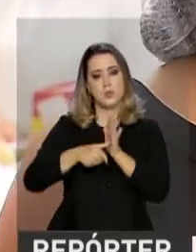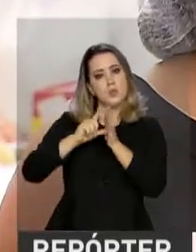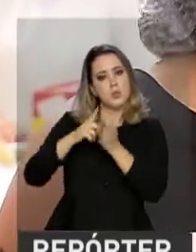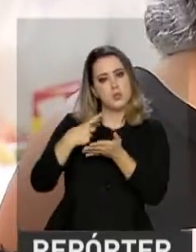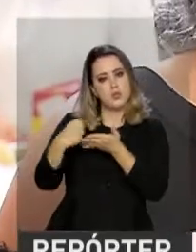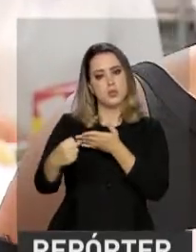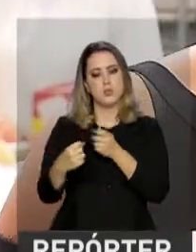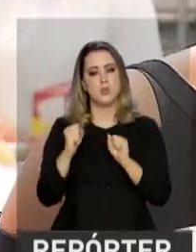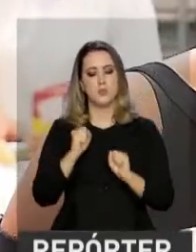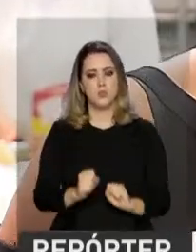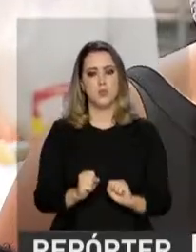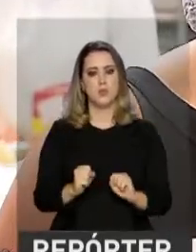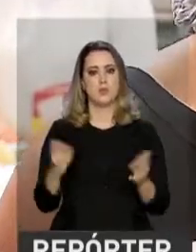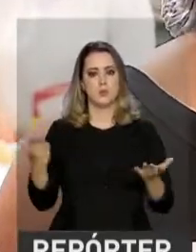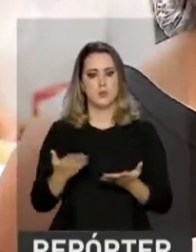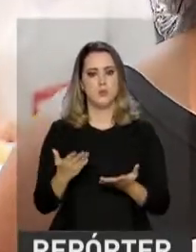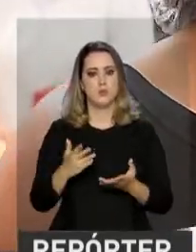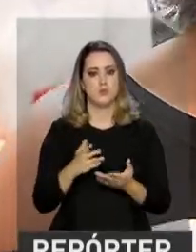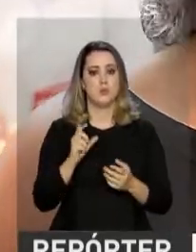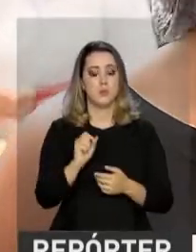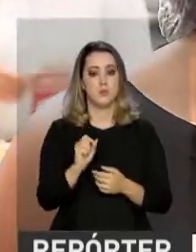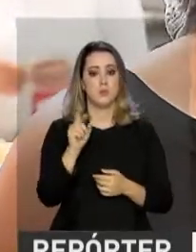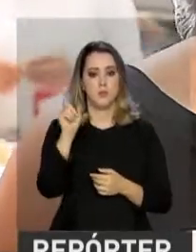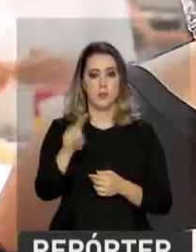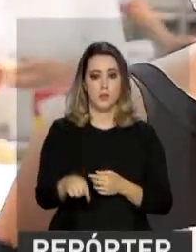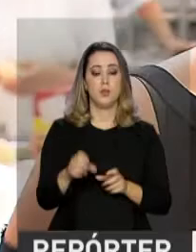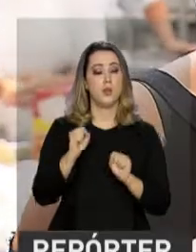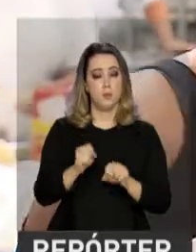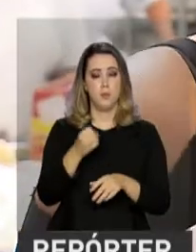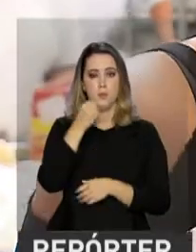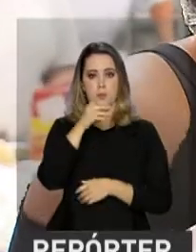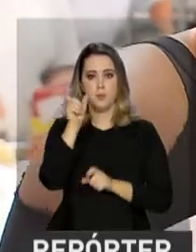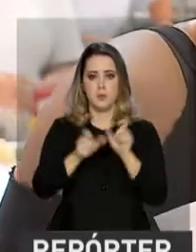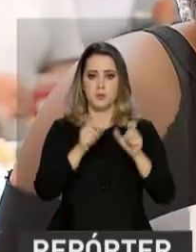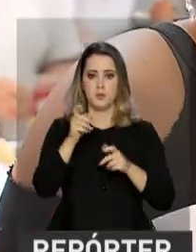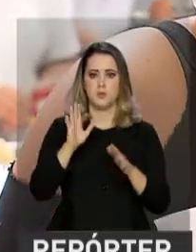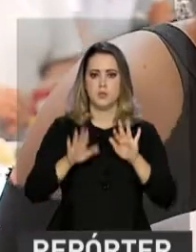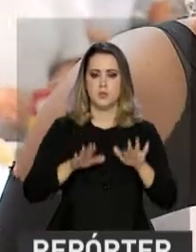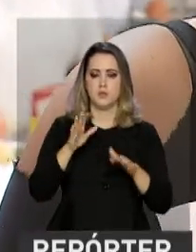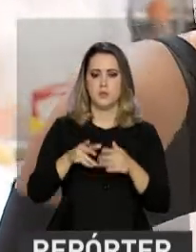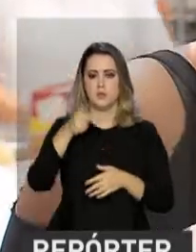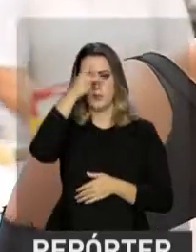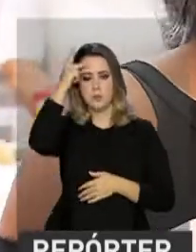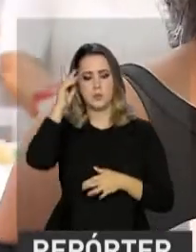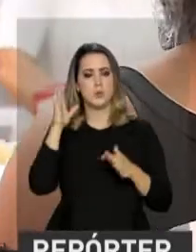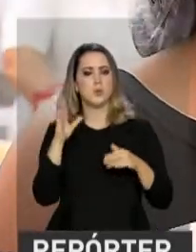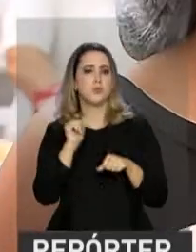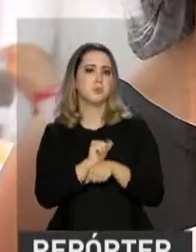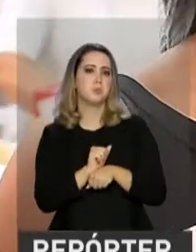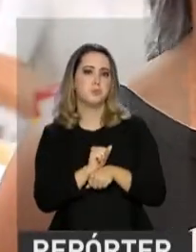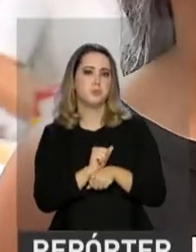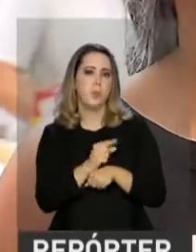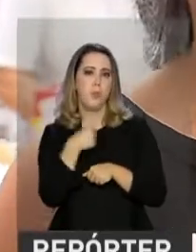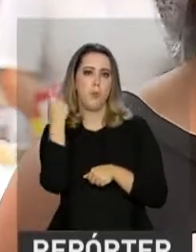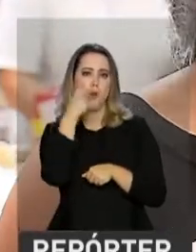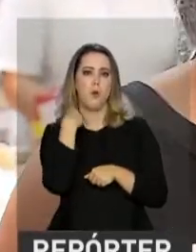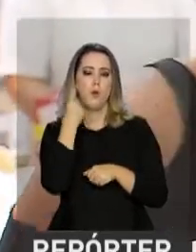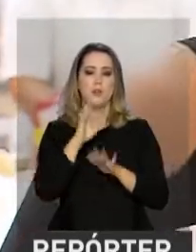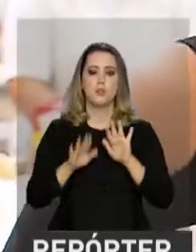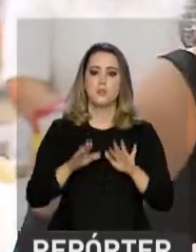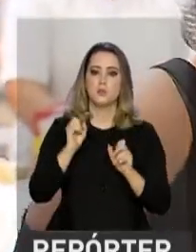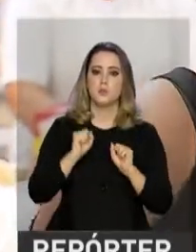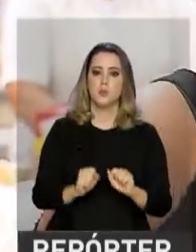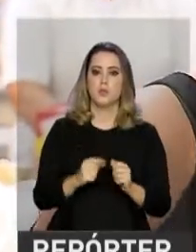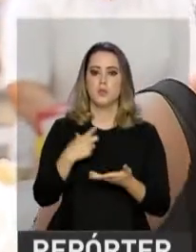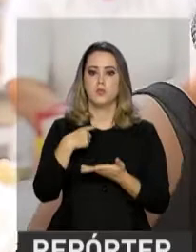pode hoje isso pode acontecer então isso é uma vantagem para o funcionário emerson funcionais que sem fazer nada uma hora de almoço que pode resolver alguma